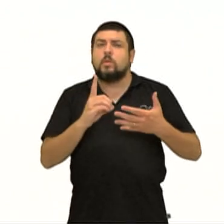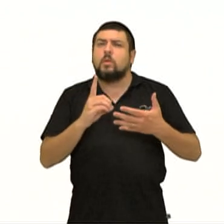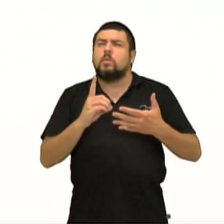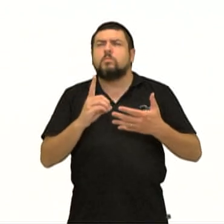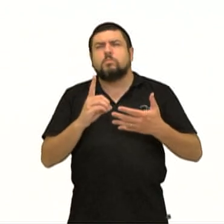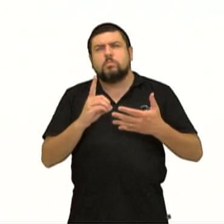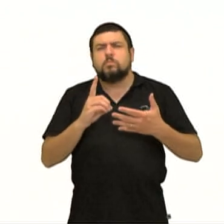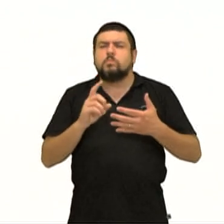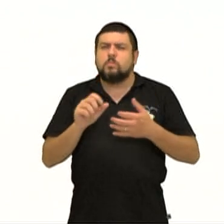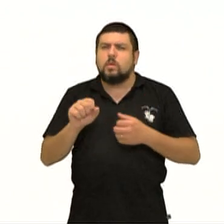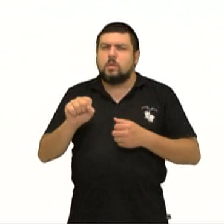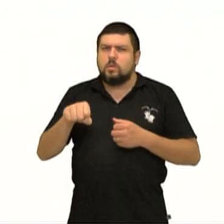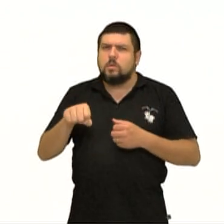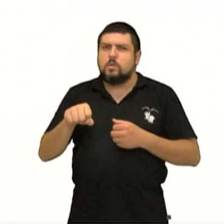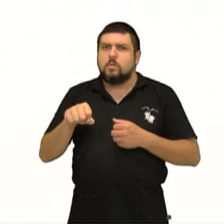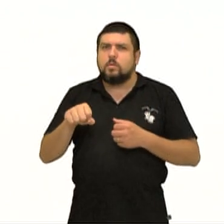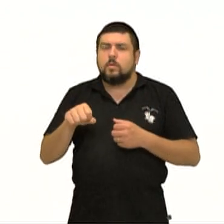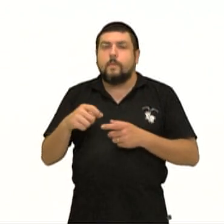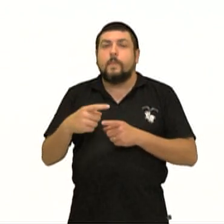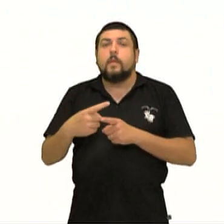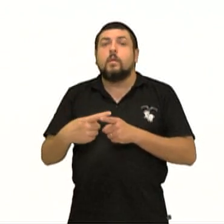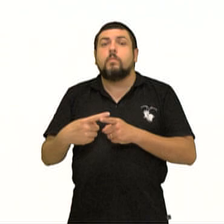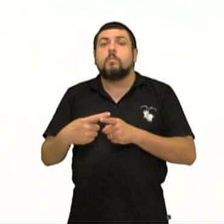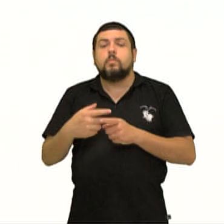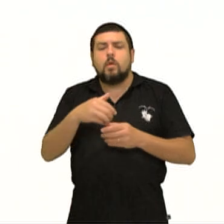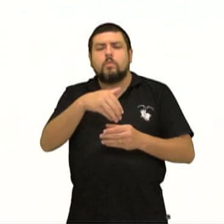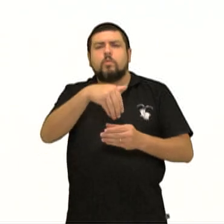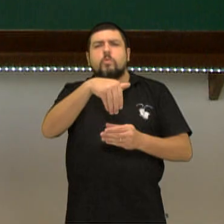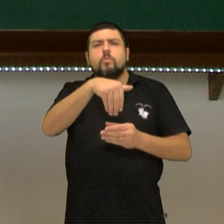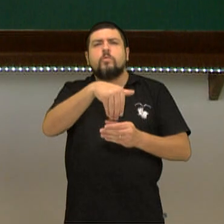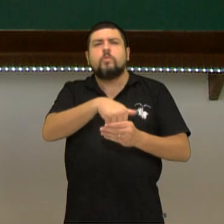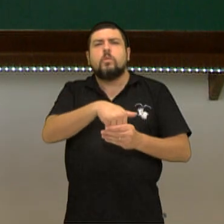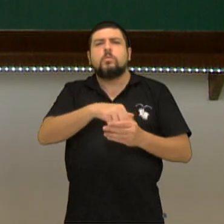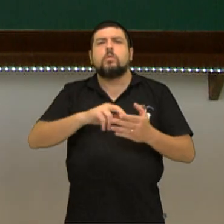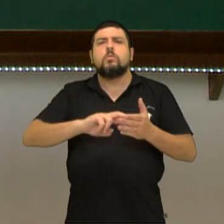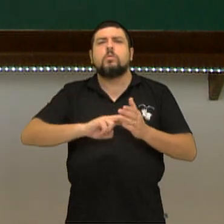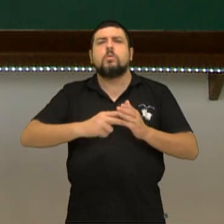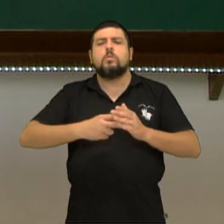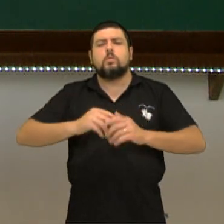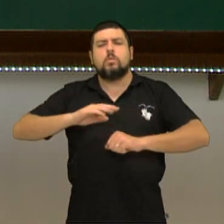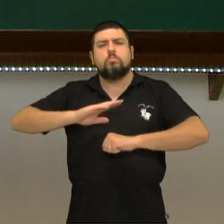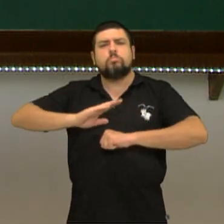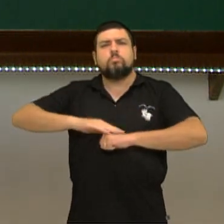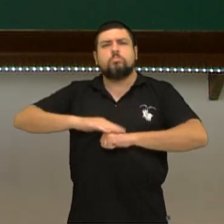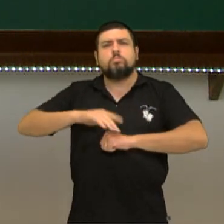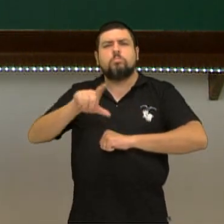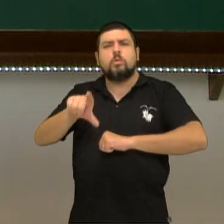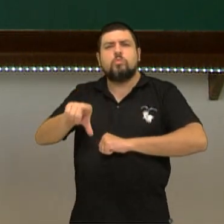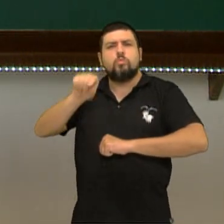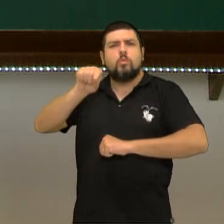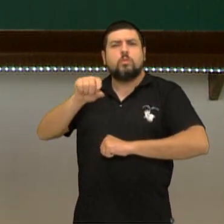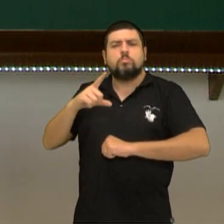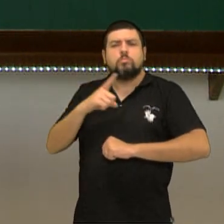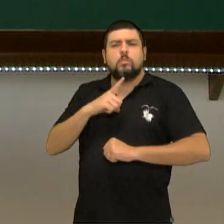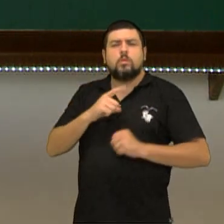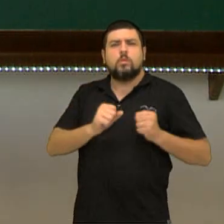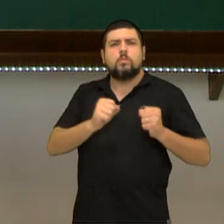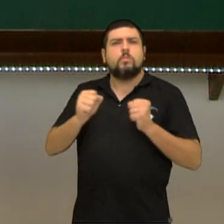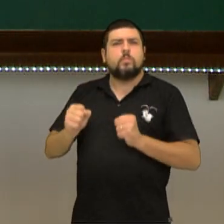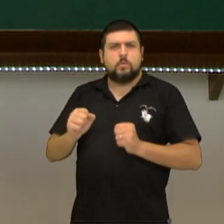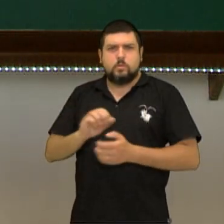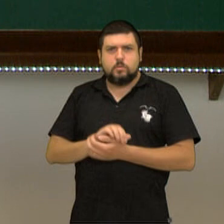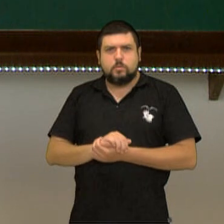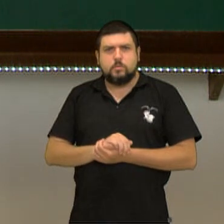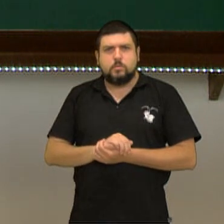sim, Já que o voto é um instrumento de poder, é um instrumento de escolha, sendo que as escolhas são feitas através do voto, Então,